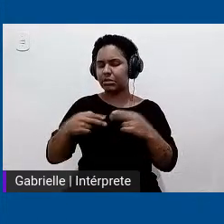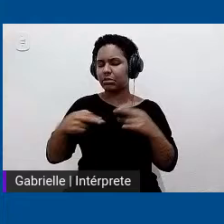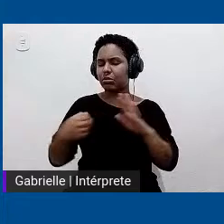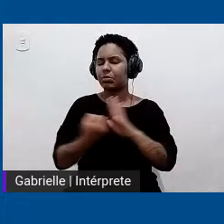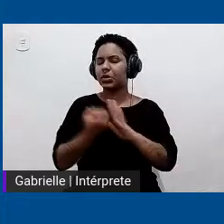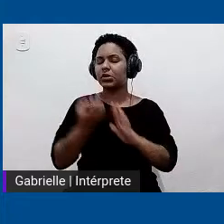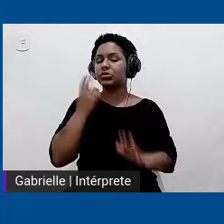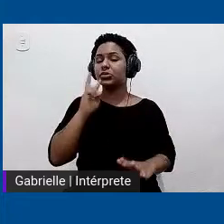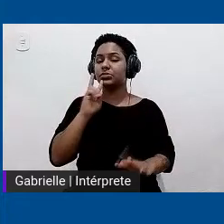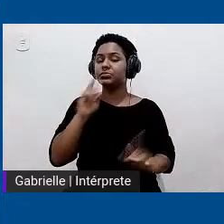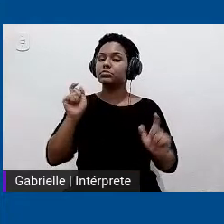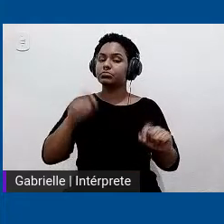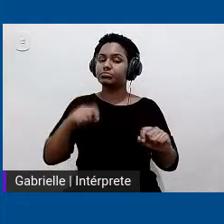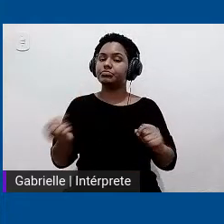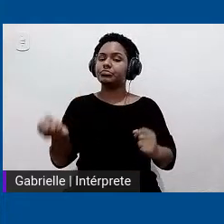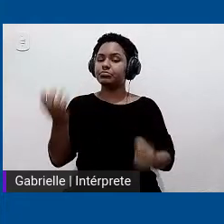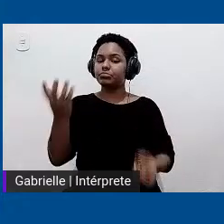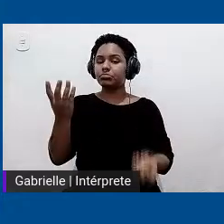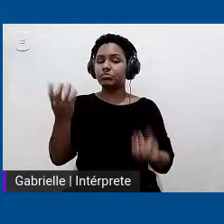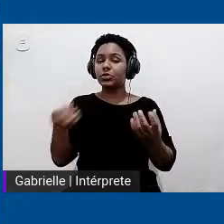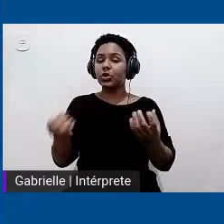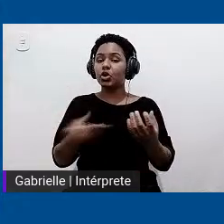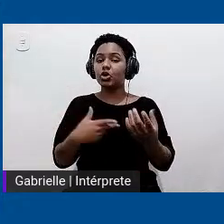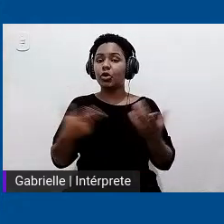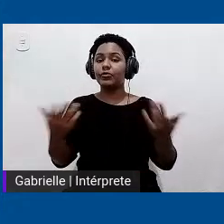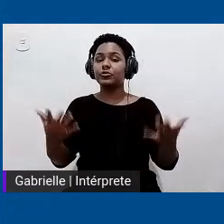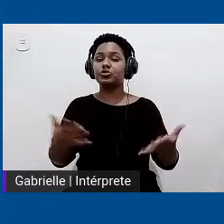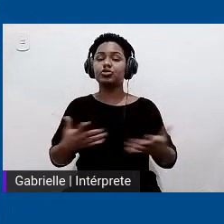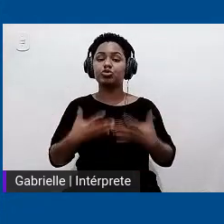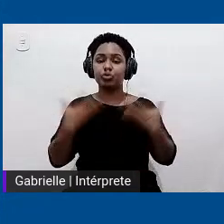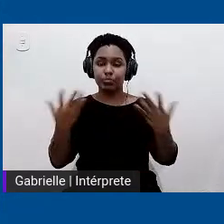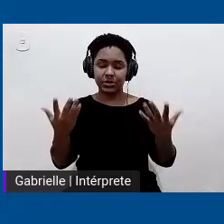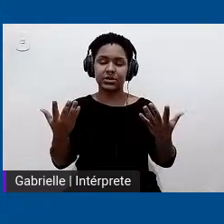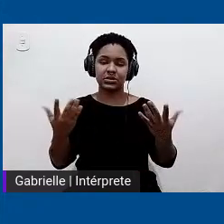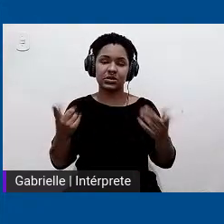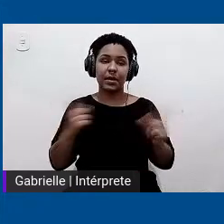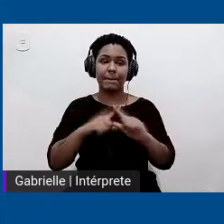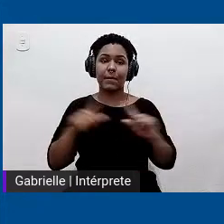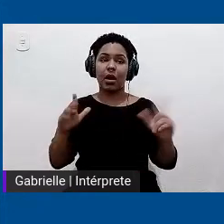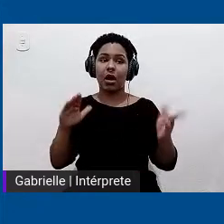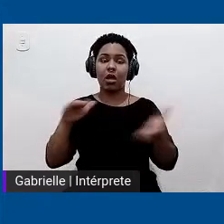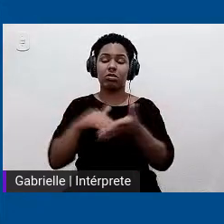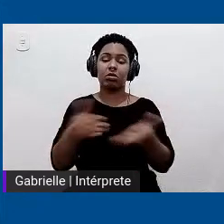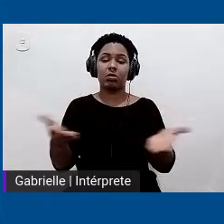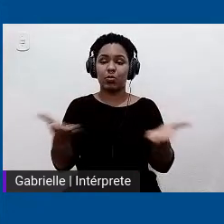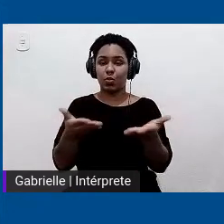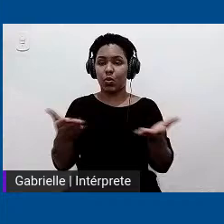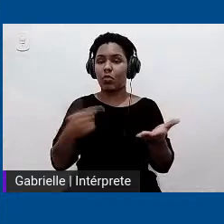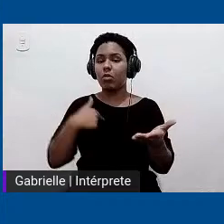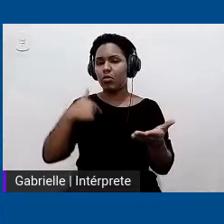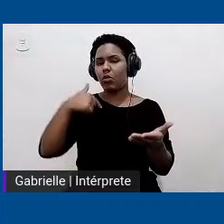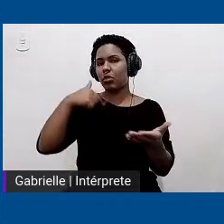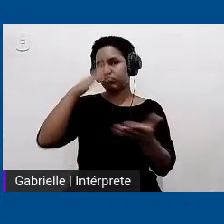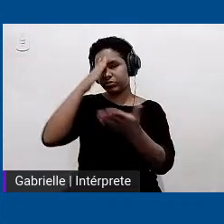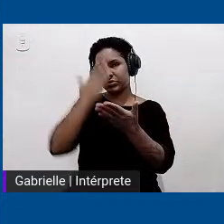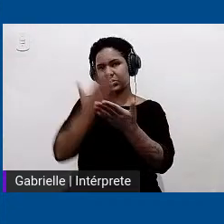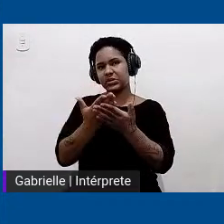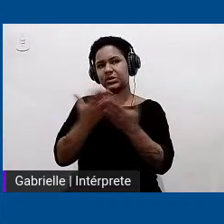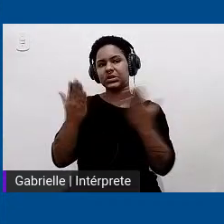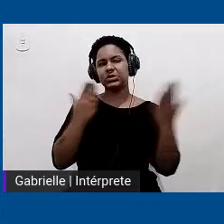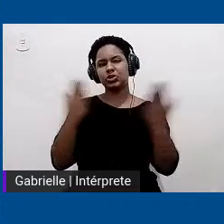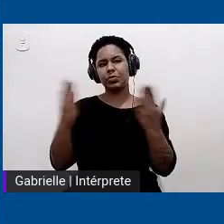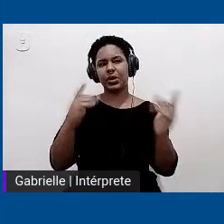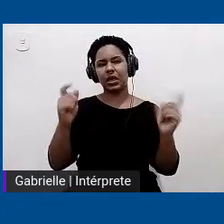novas surpresas. Mas eu acho que, até o momento, você só tem comparável a